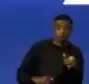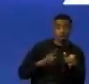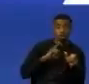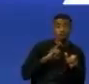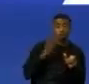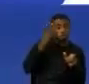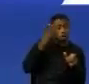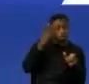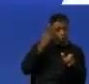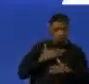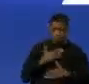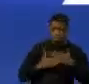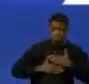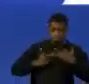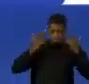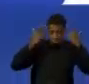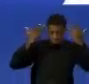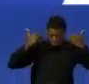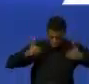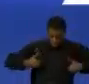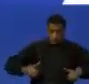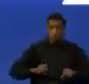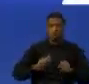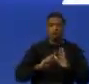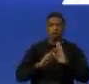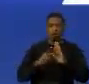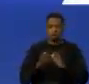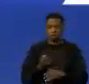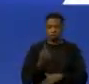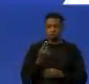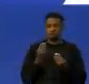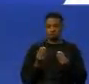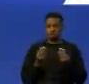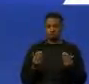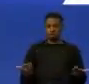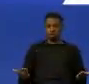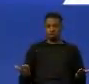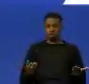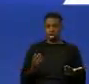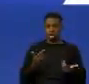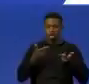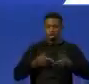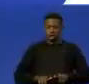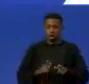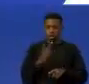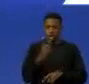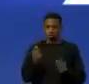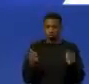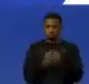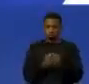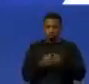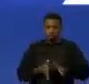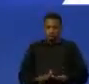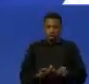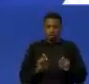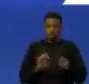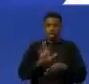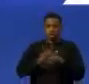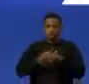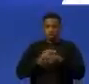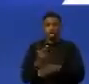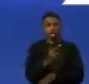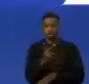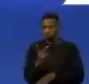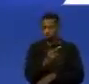fenótipo normal. Isso não é algo esperado, porque se elas são gêmeas monozigóticas, espera-se o quê?